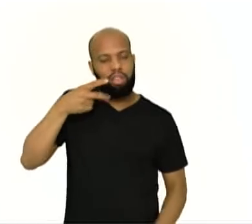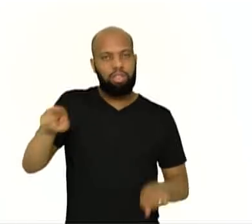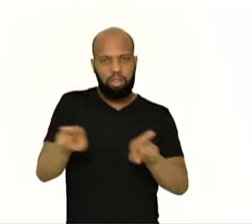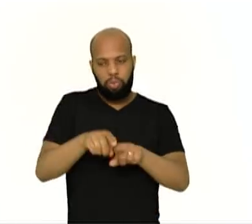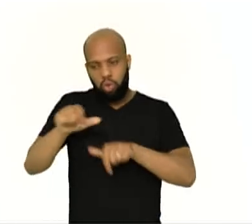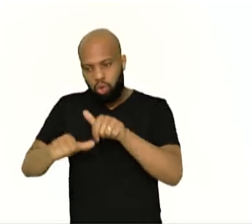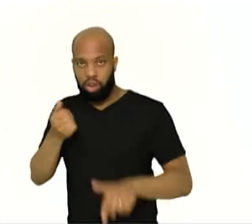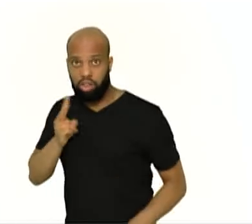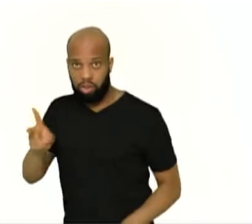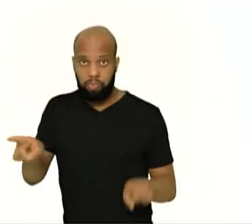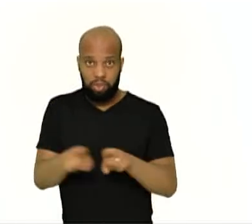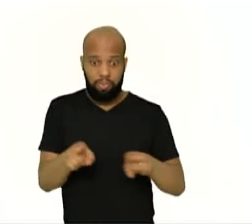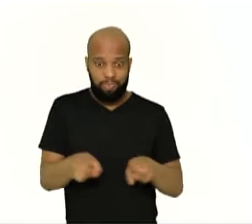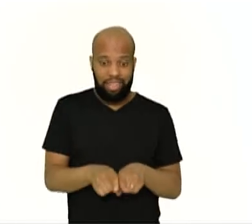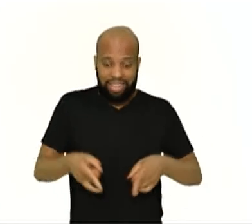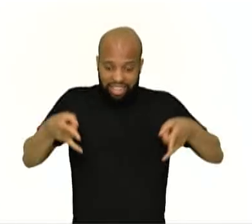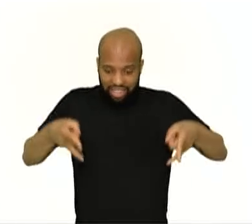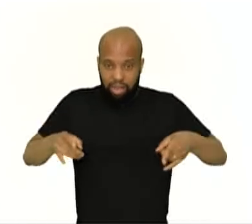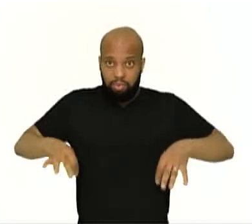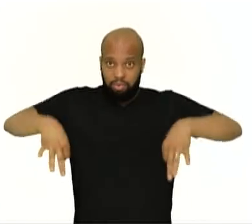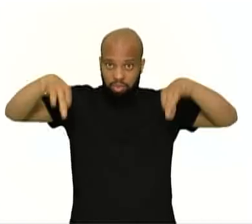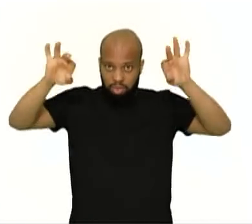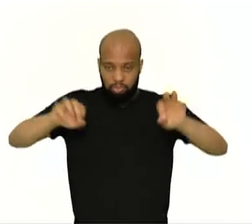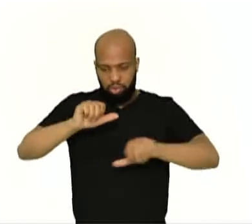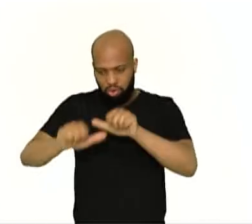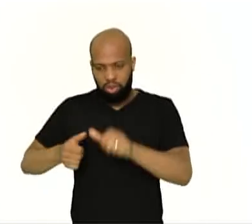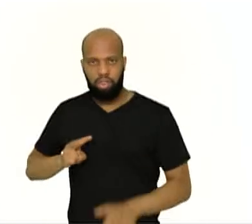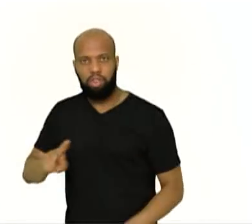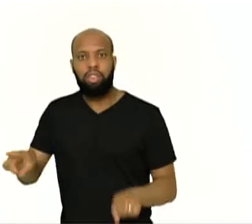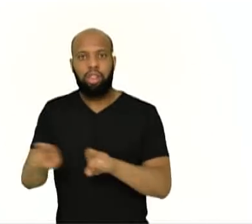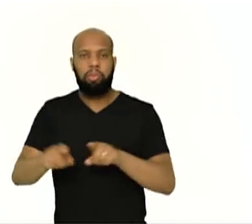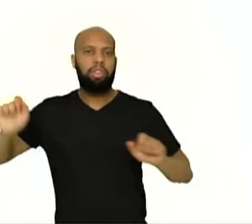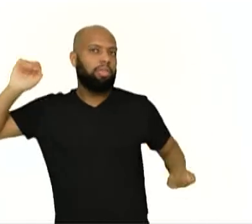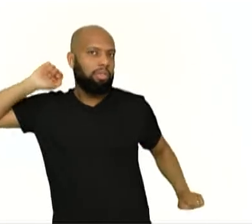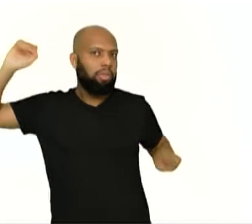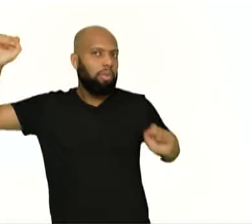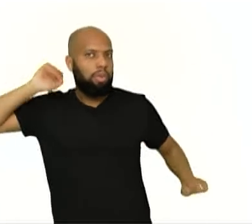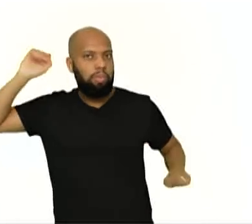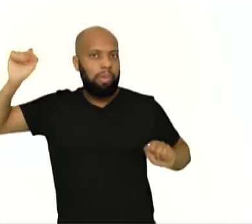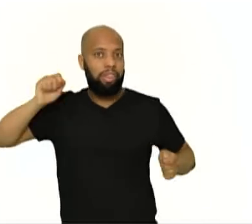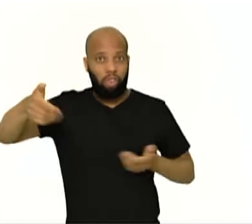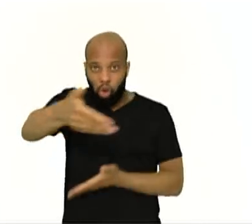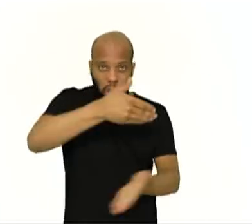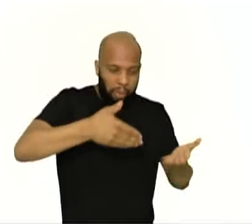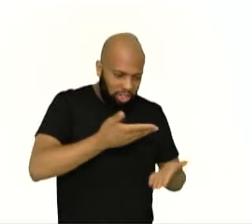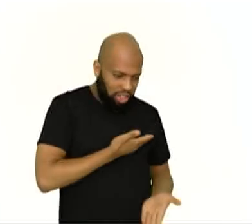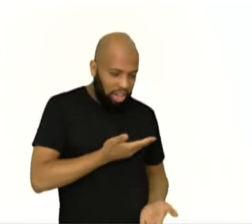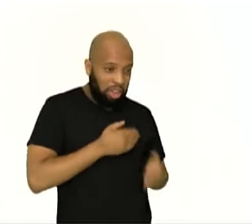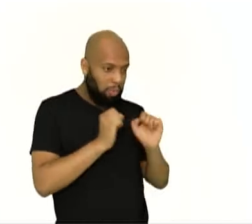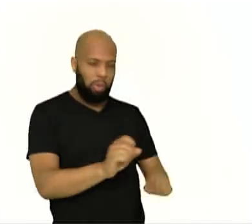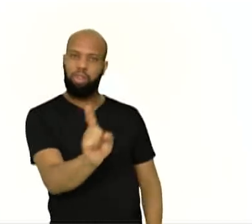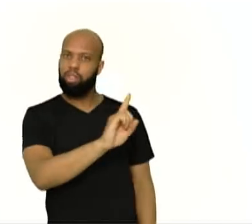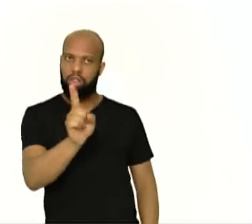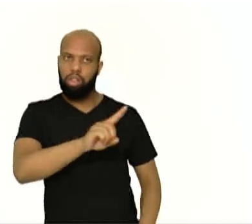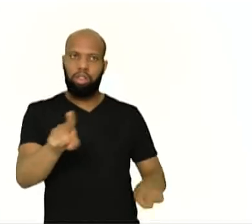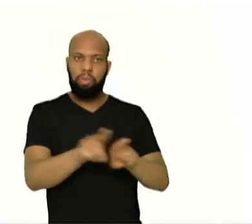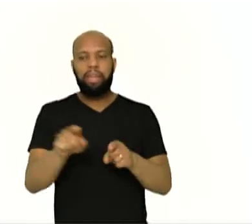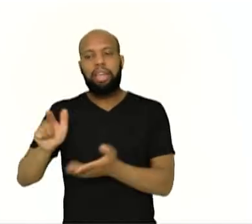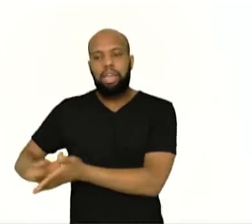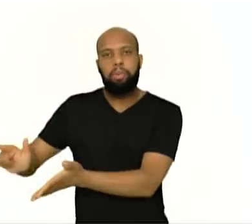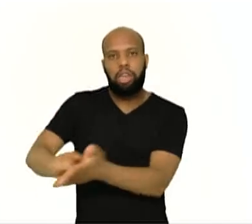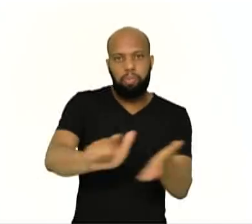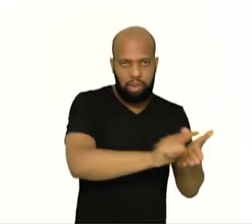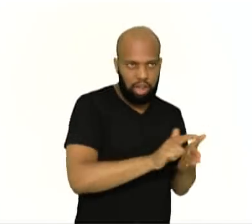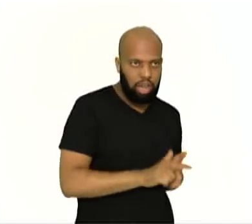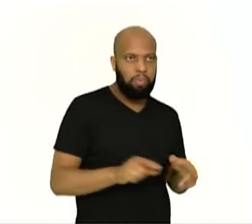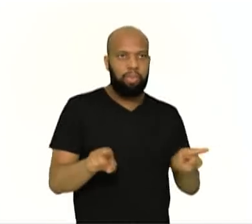roupa de cama, toalhas, não compartilhar toalha de banho, limpar os ambientes de convívio e ter